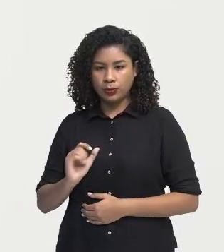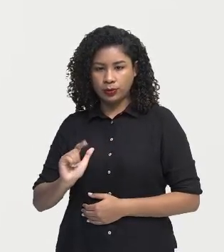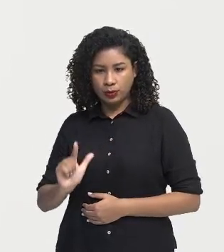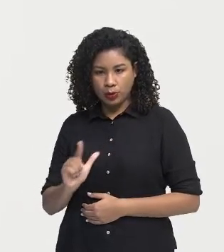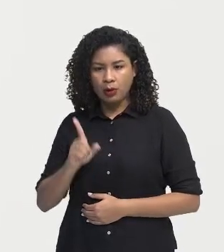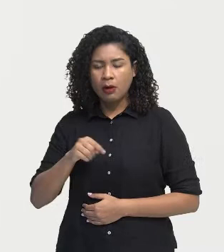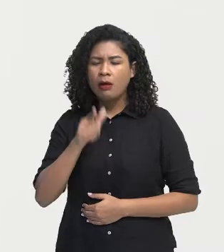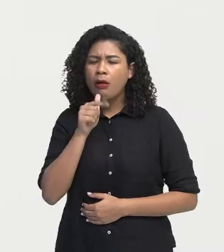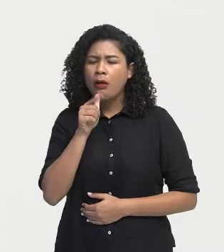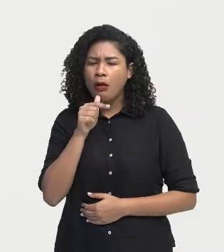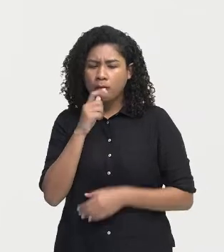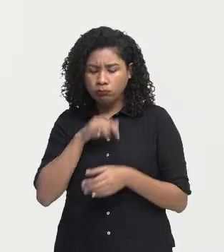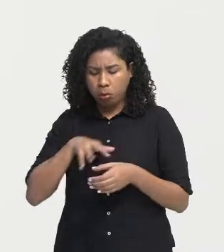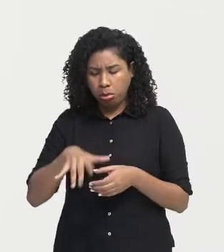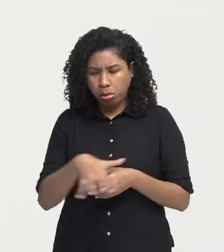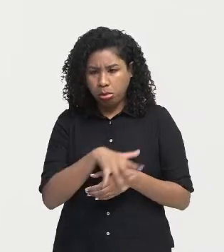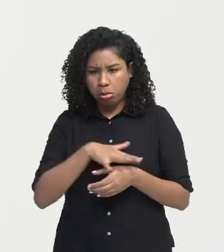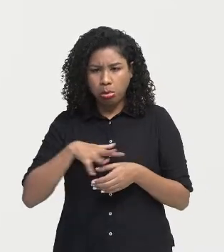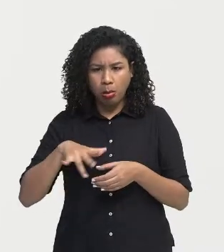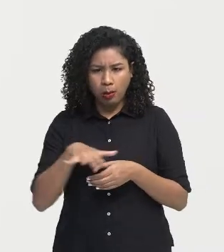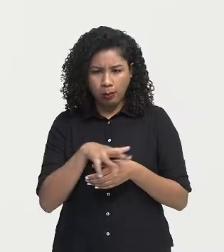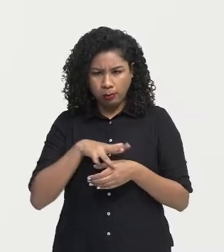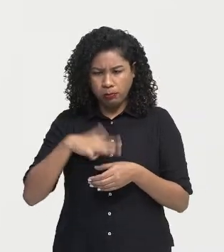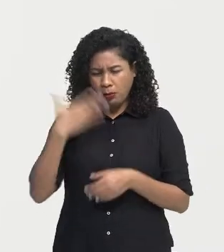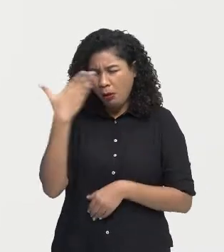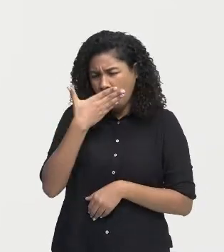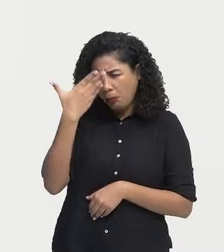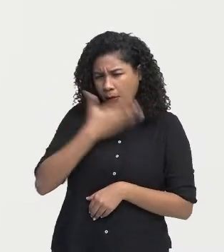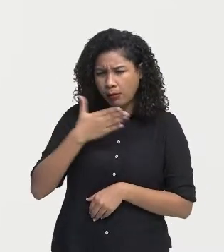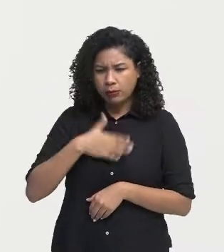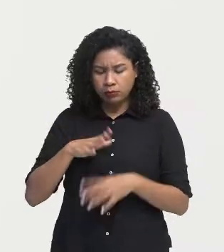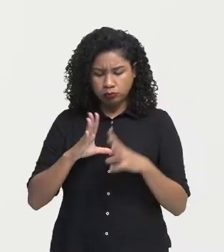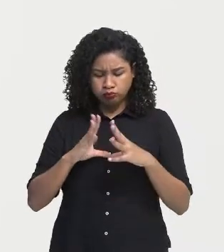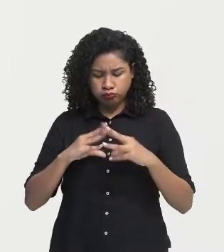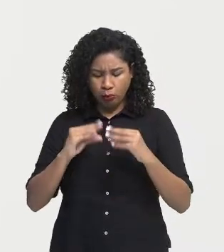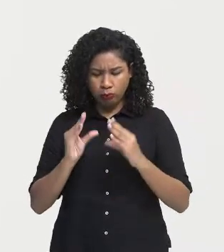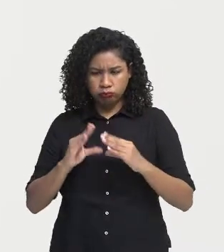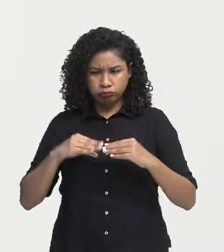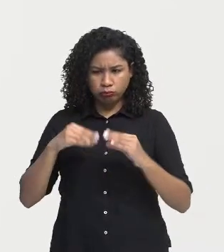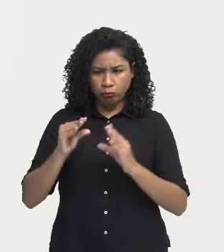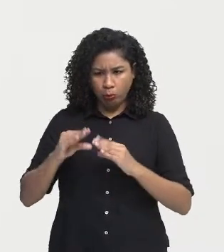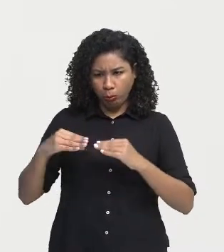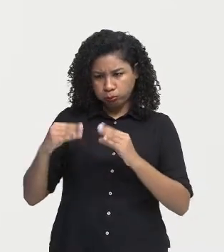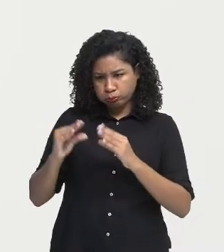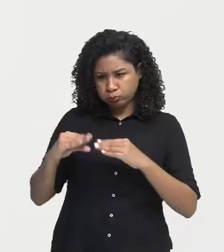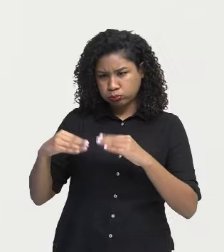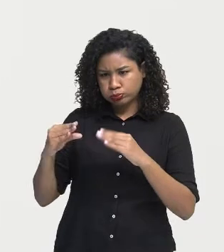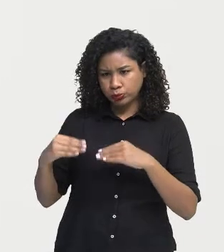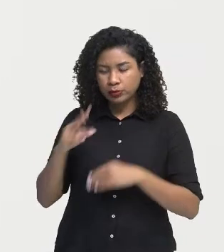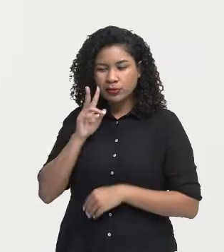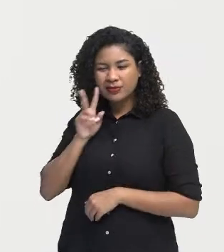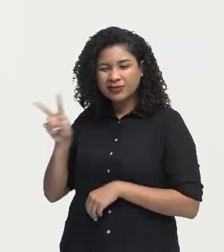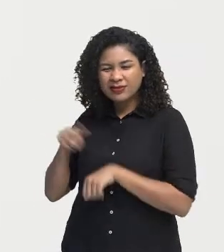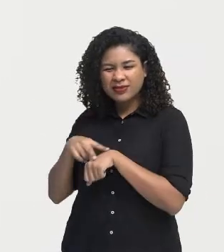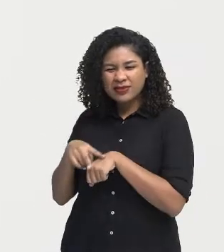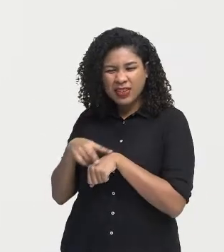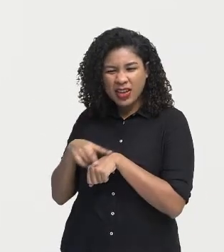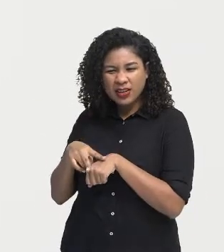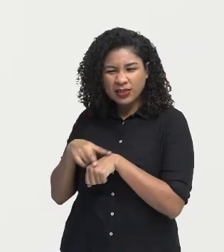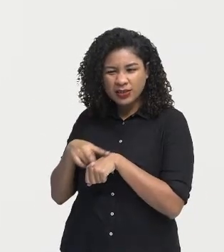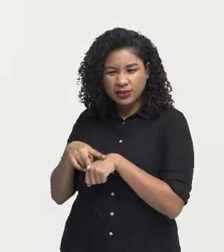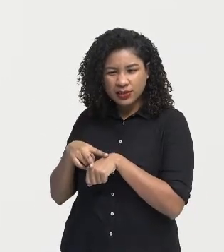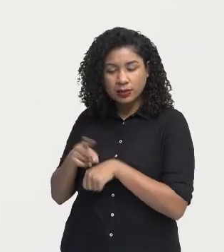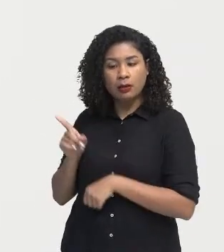e semitransparente, tá? Então, essa região aqui que a gente observa, em verde, né, representada aqui por uma